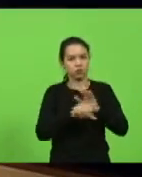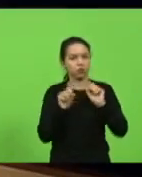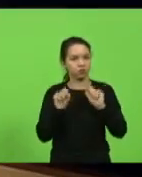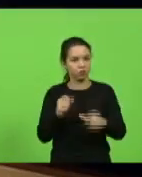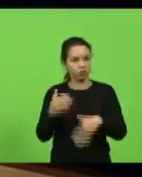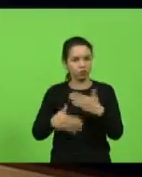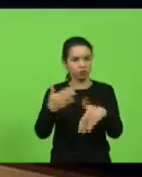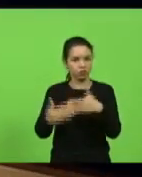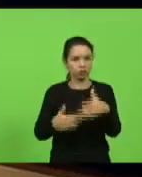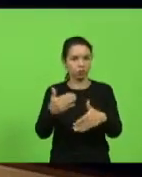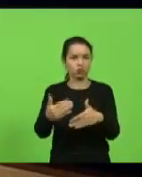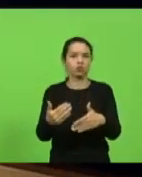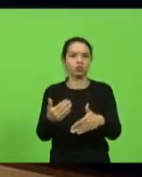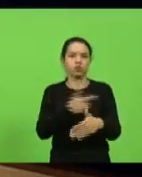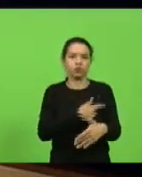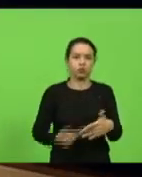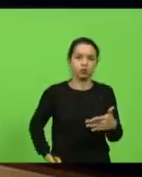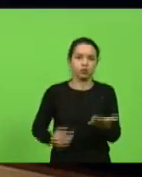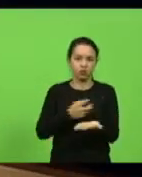cassação de um governador de um Estado?